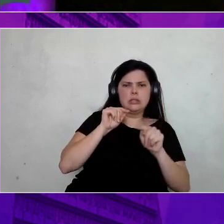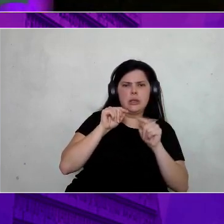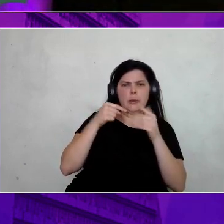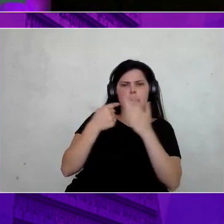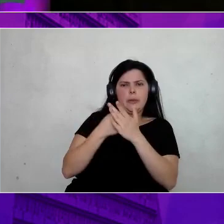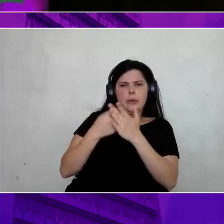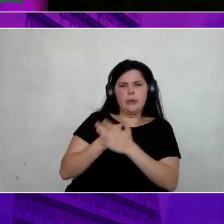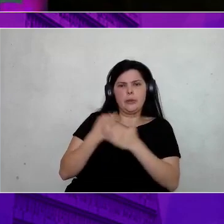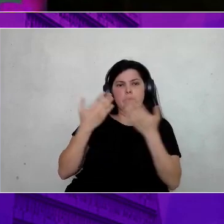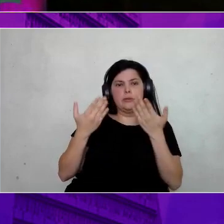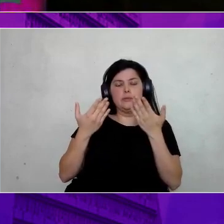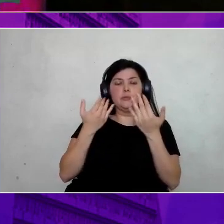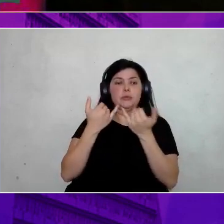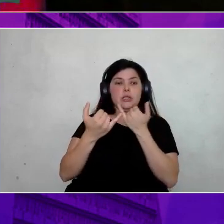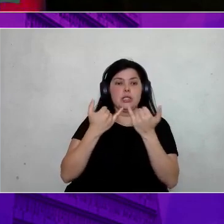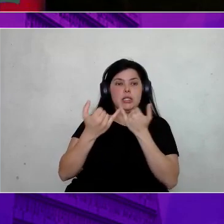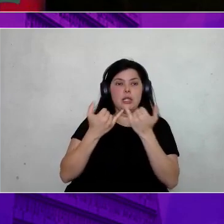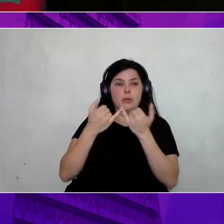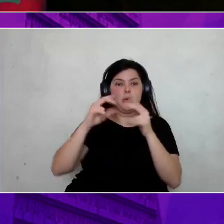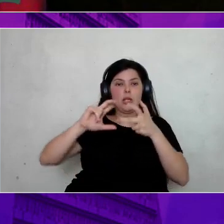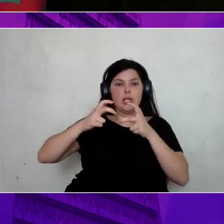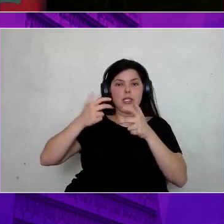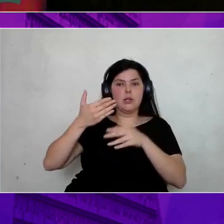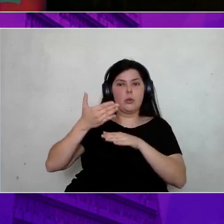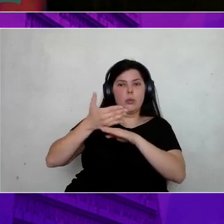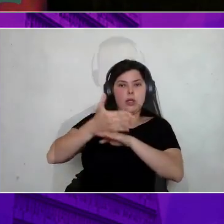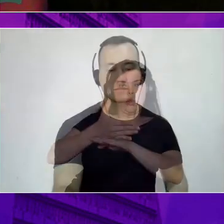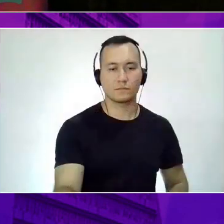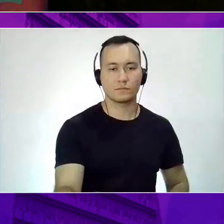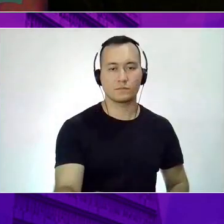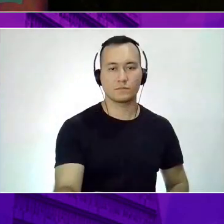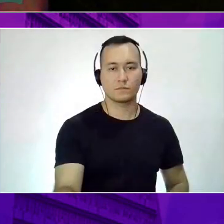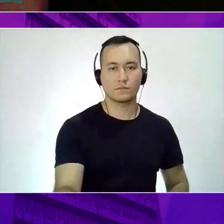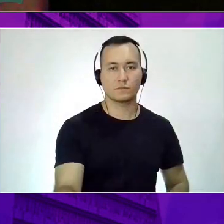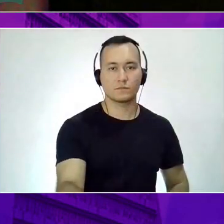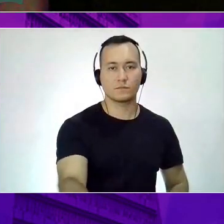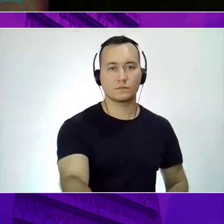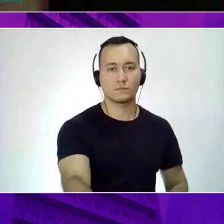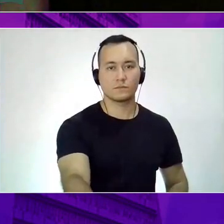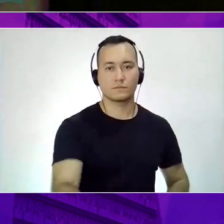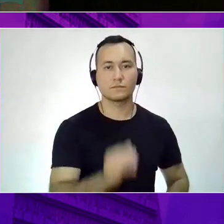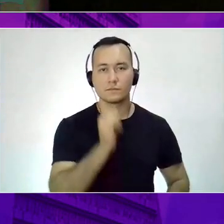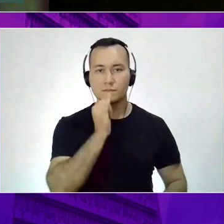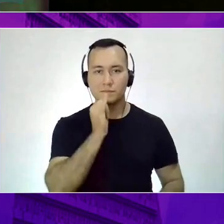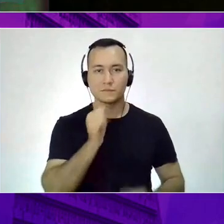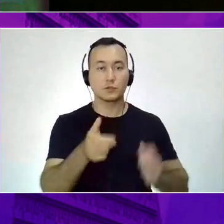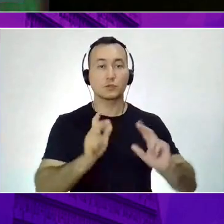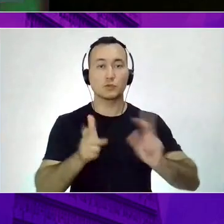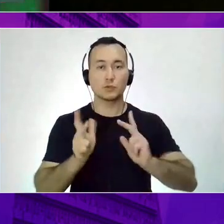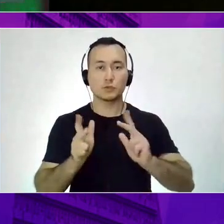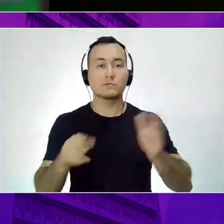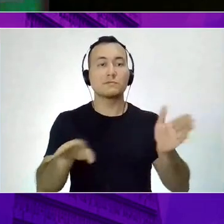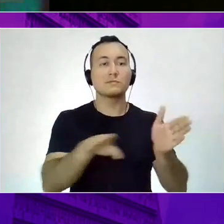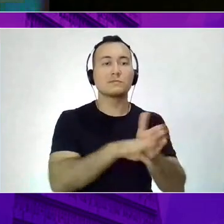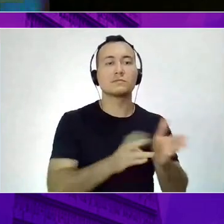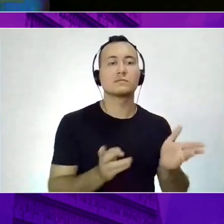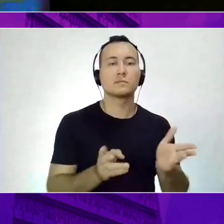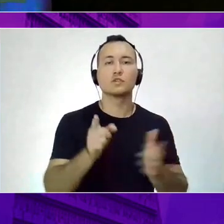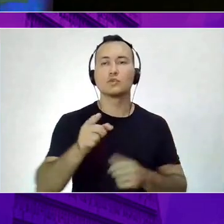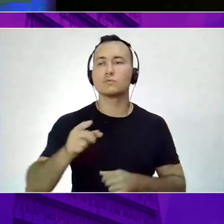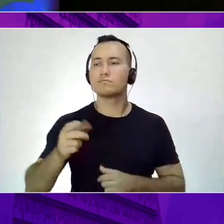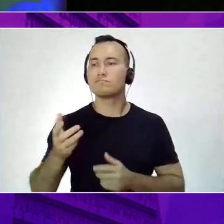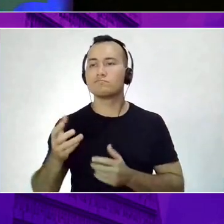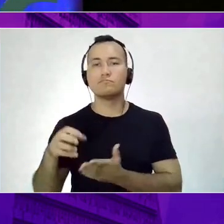exemplo, quando eu chego ali no TDC, como é que eu vou fazer esse meu deslocamento? Né? Isso aqui, você está gerando um certo tipo de